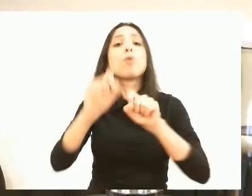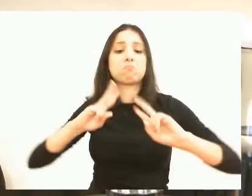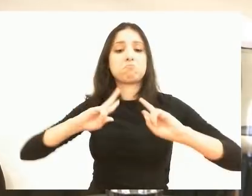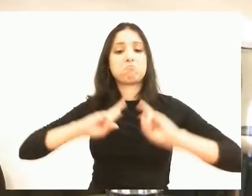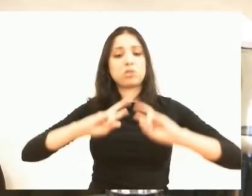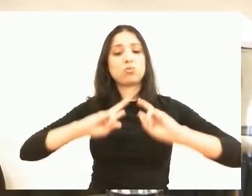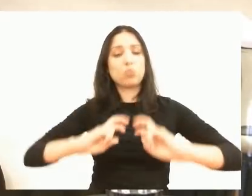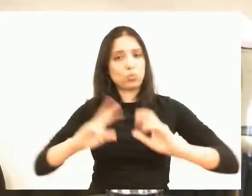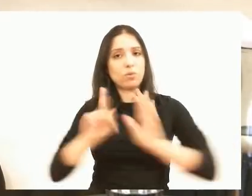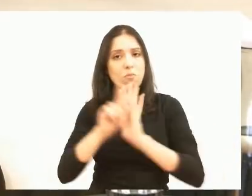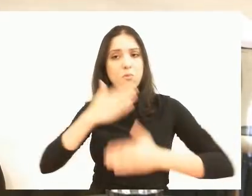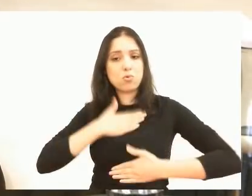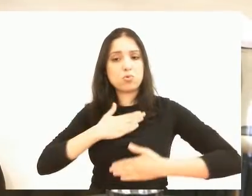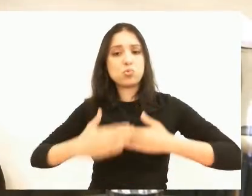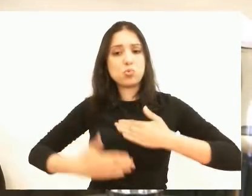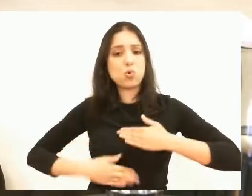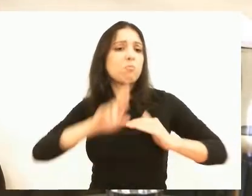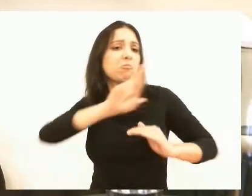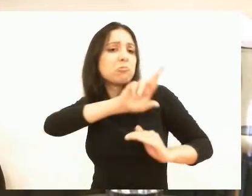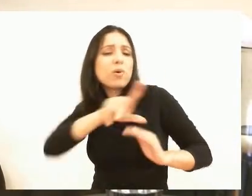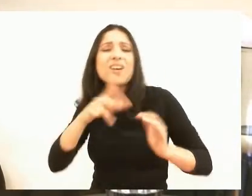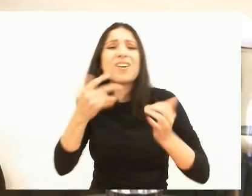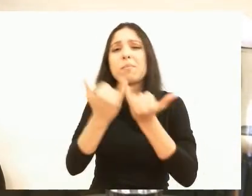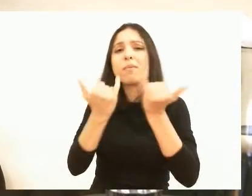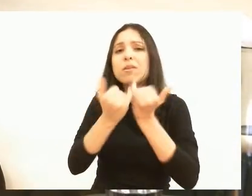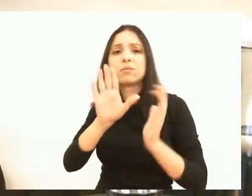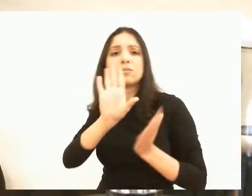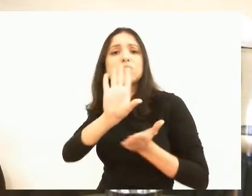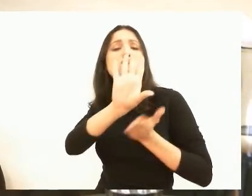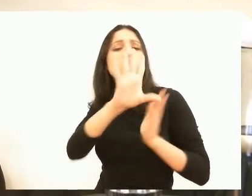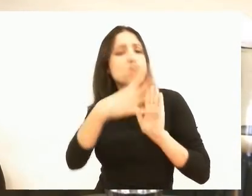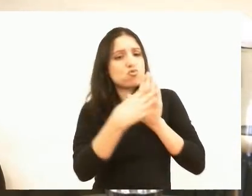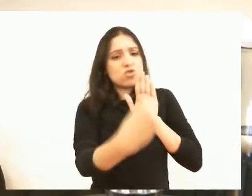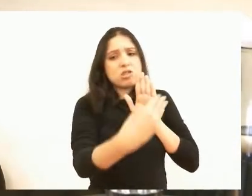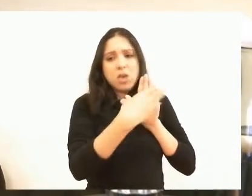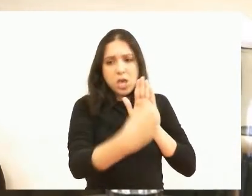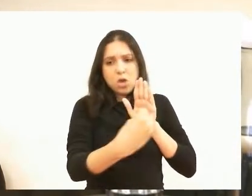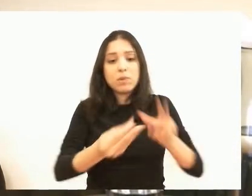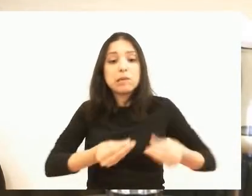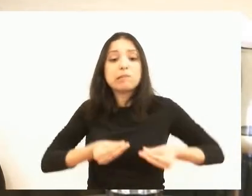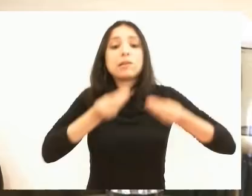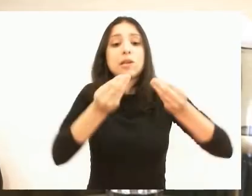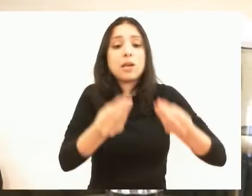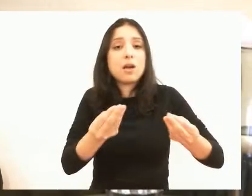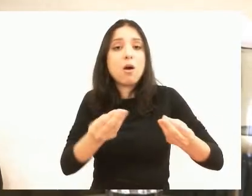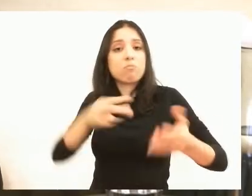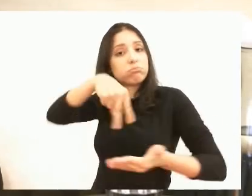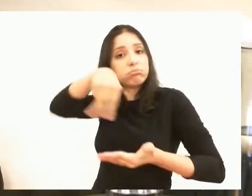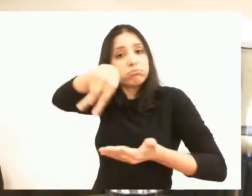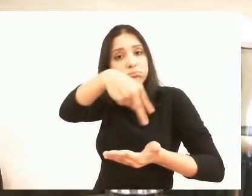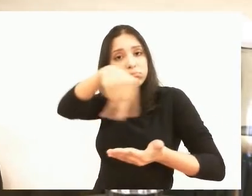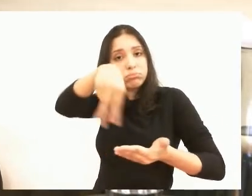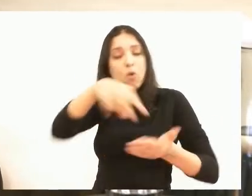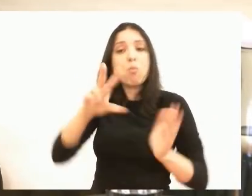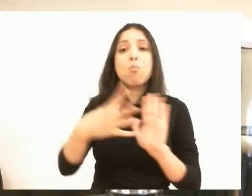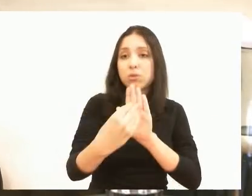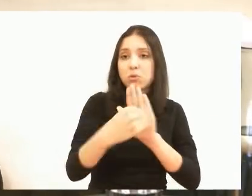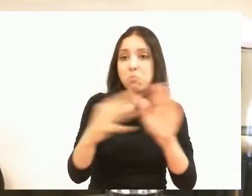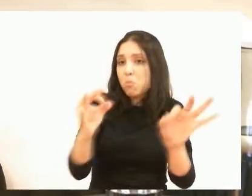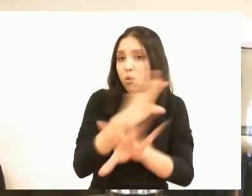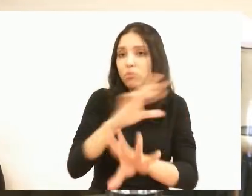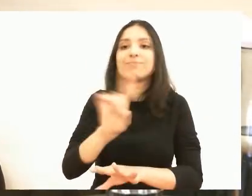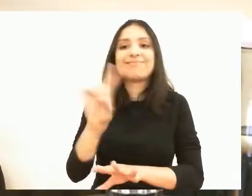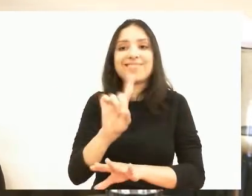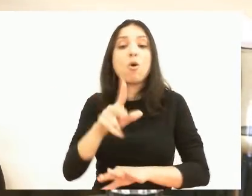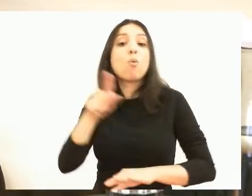ditar passos de dança ou dar alguma coreografia pronta ele é um provocador para a